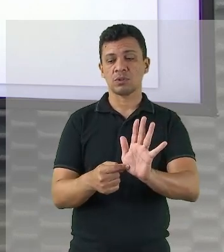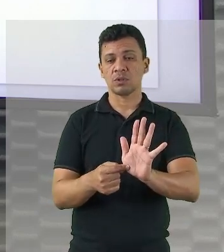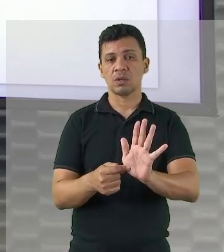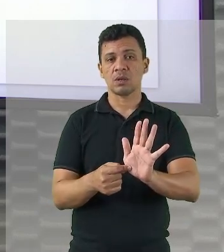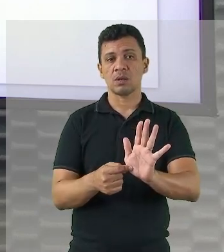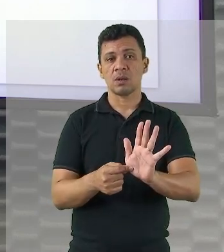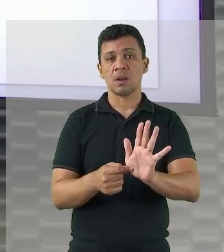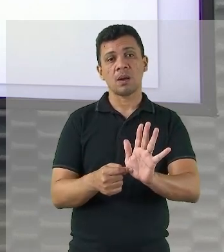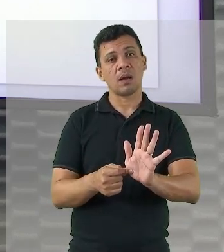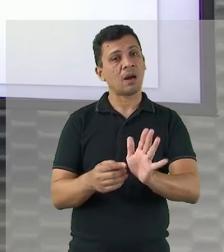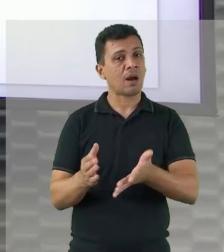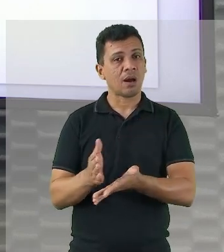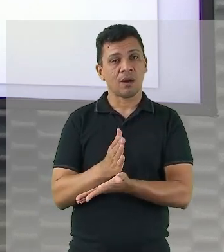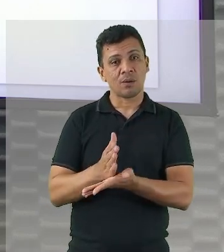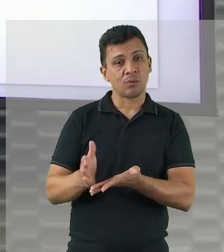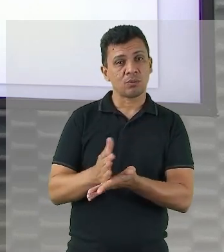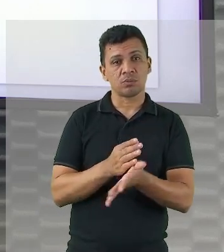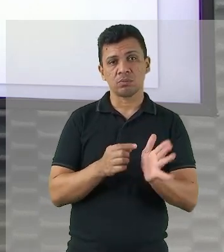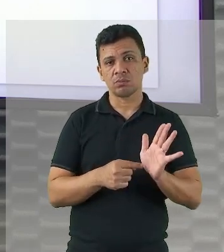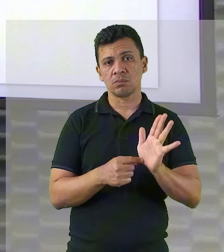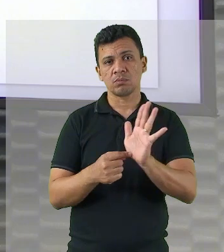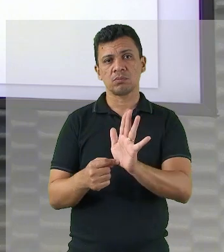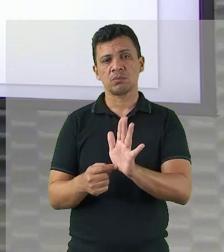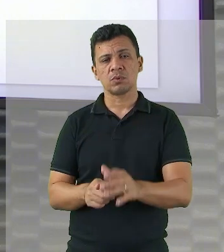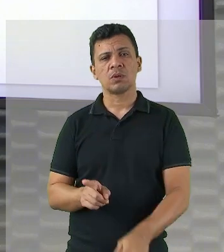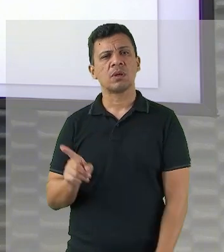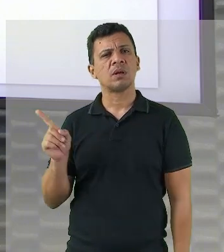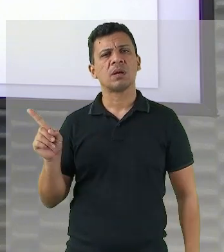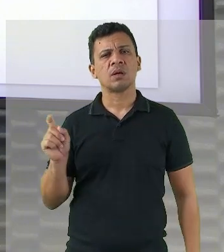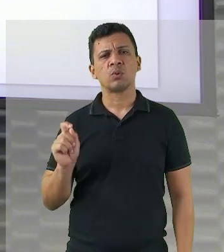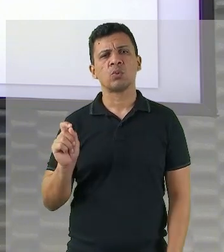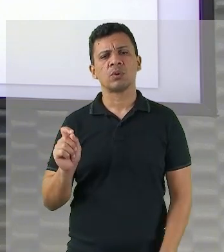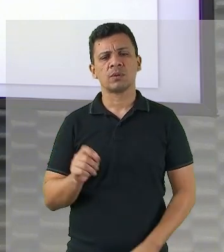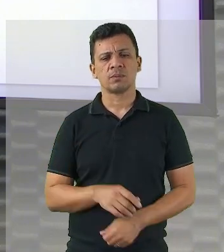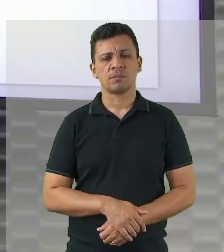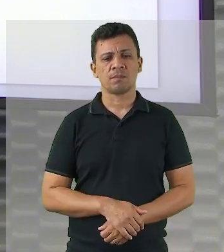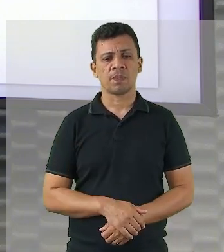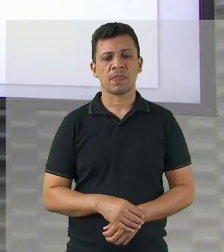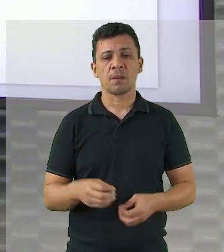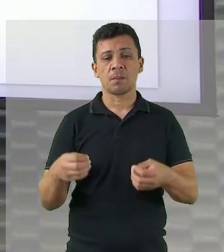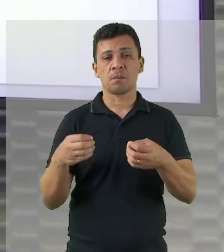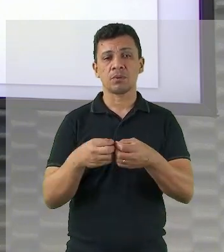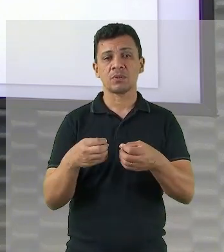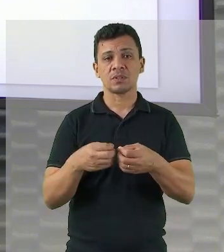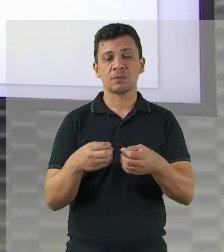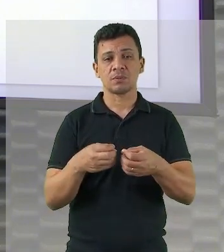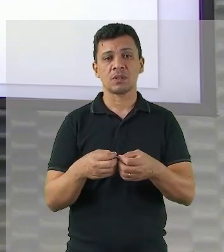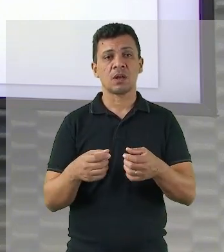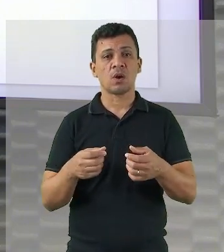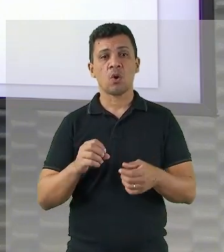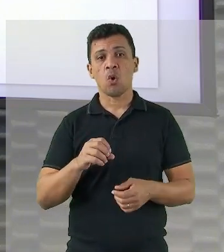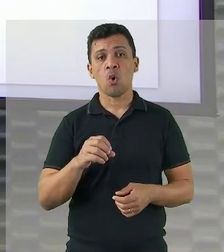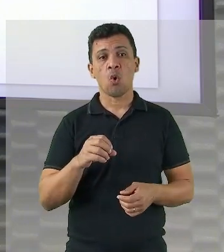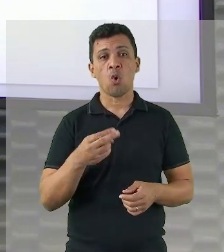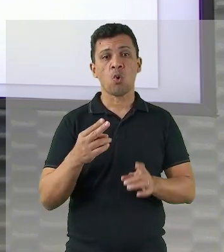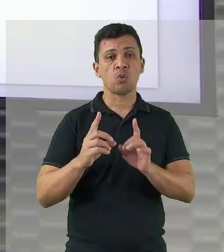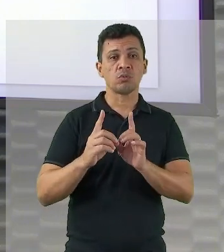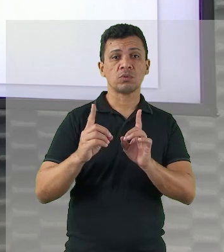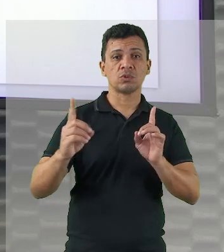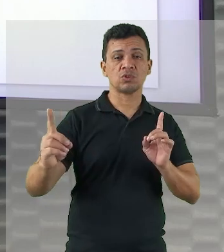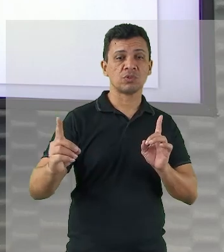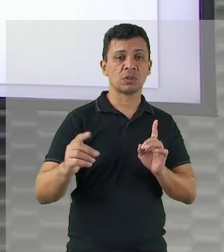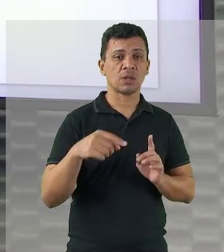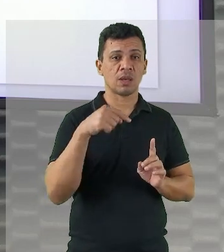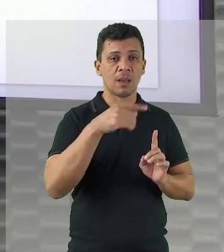indica algo. O que nós vamos tratar aqui? Proximidade ou distância do